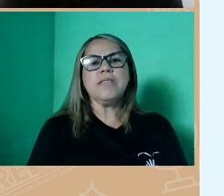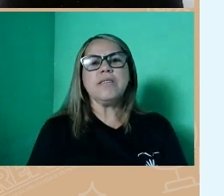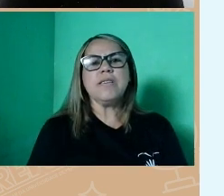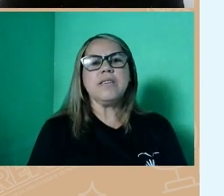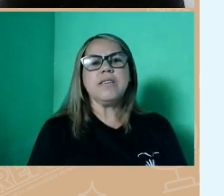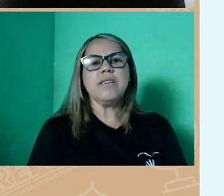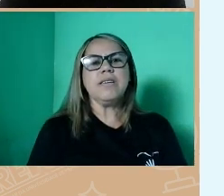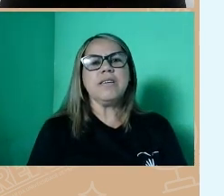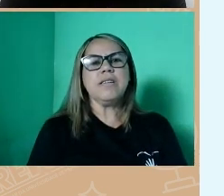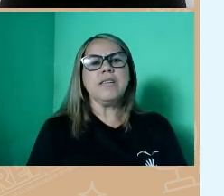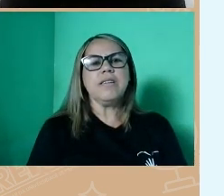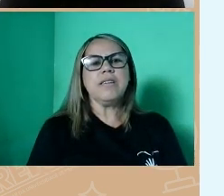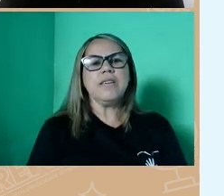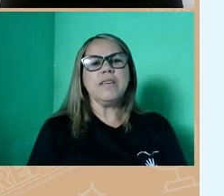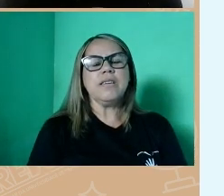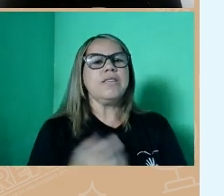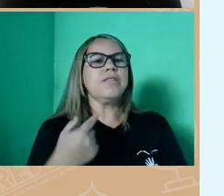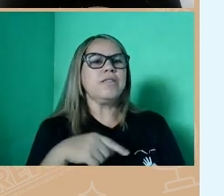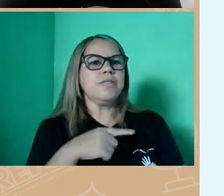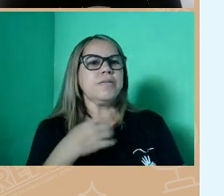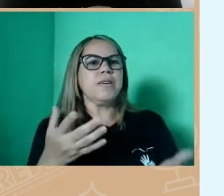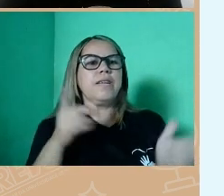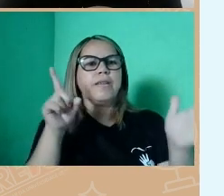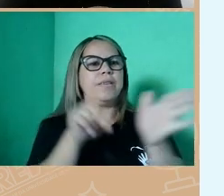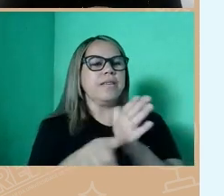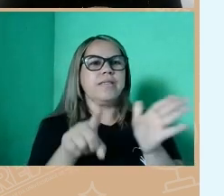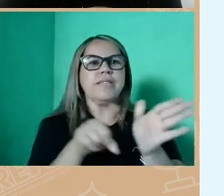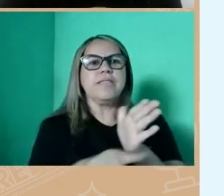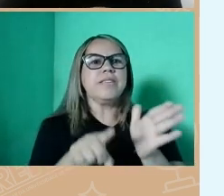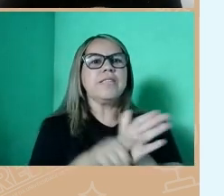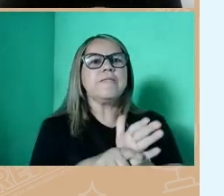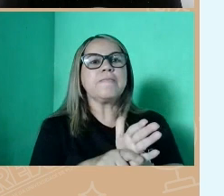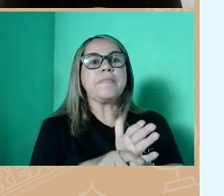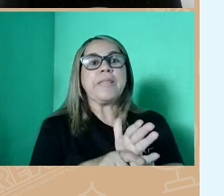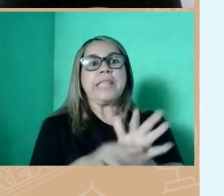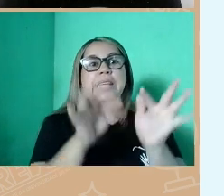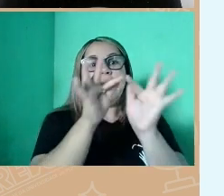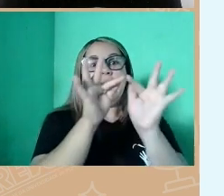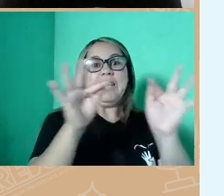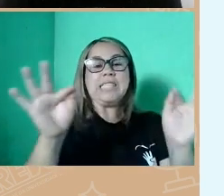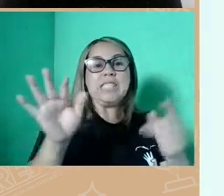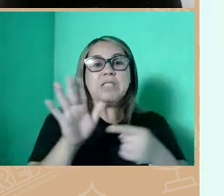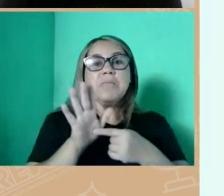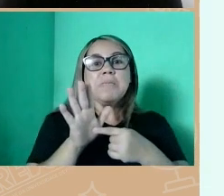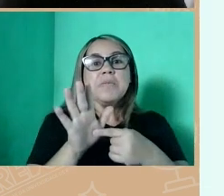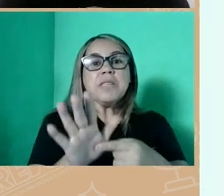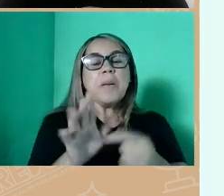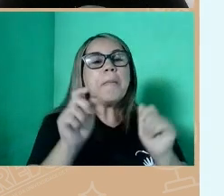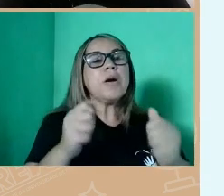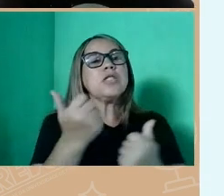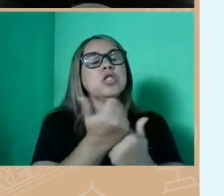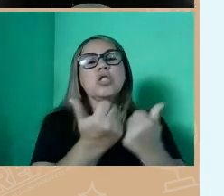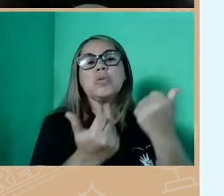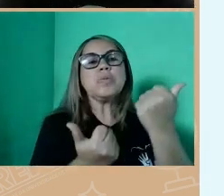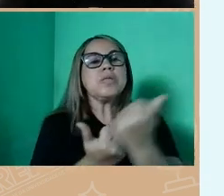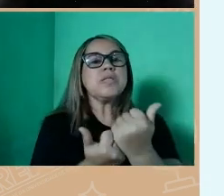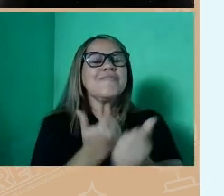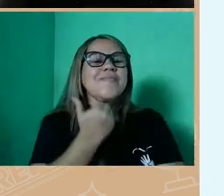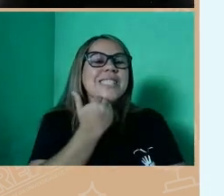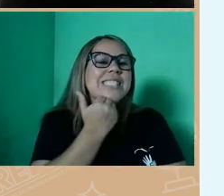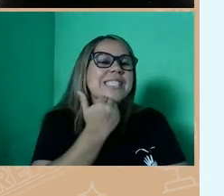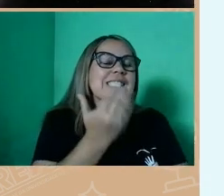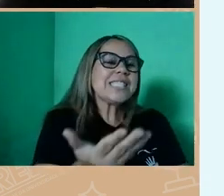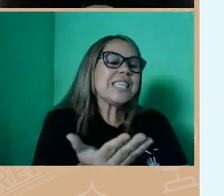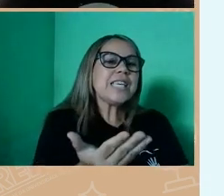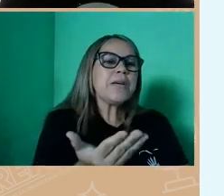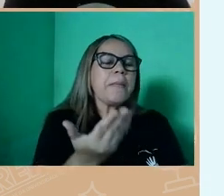Vamos para a questão. O trecho destacado pode ser substituído sem prejuízo de sentido,